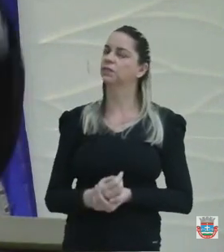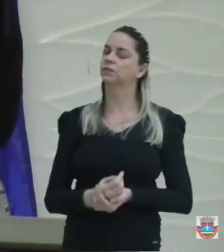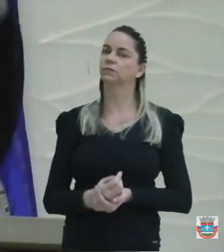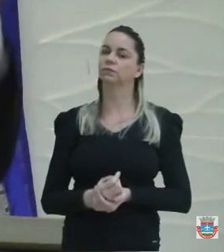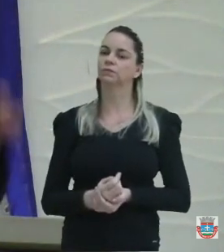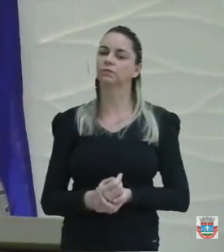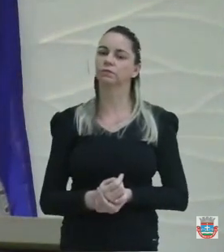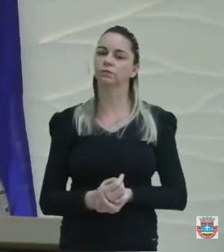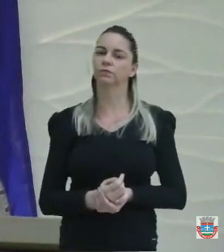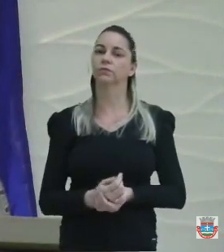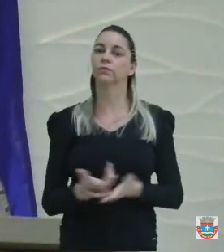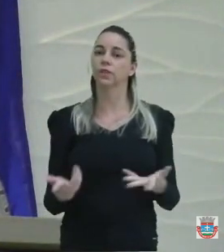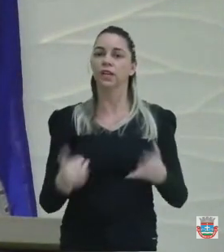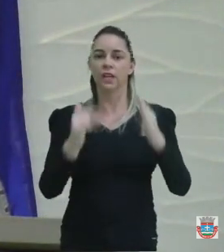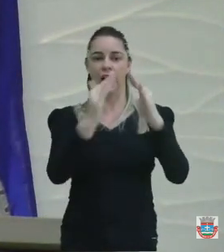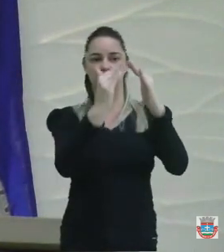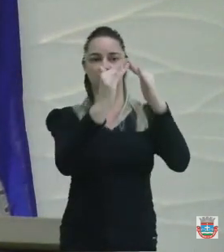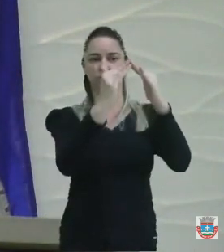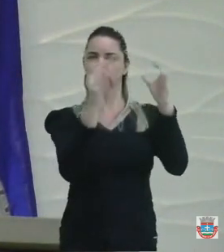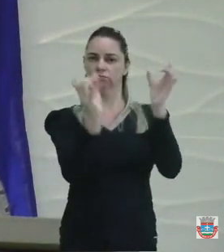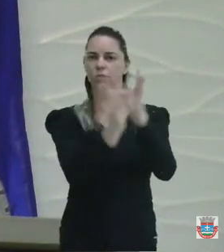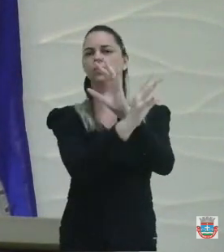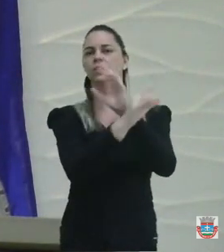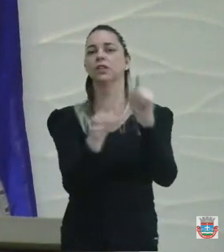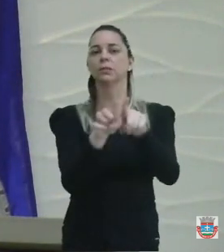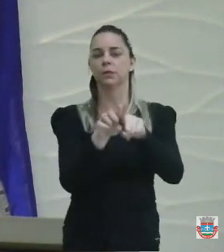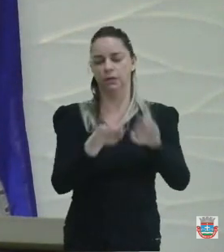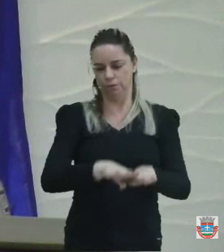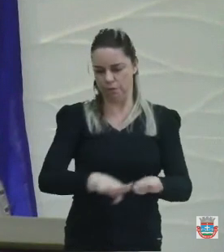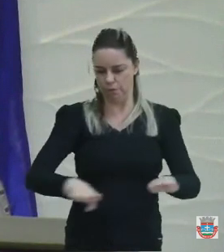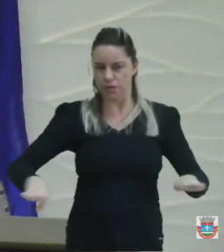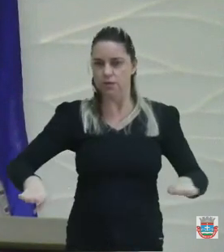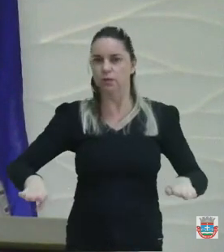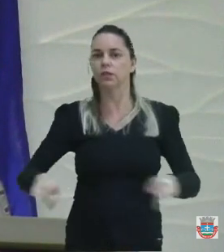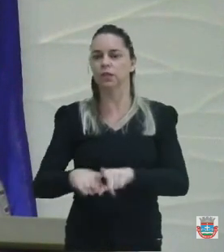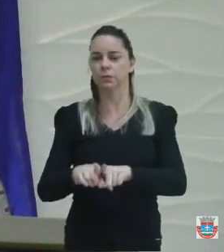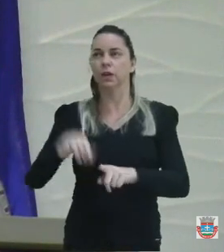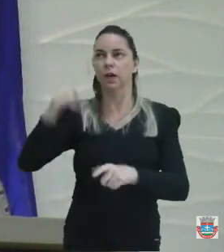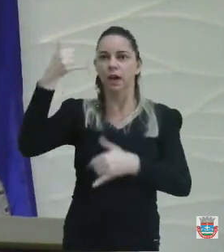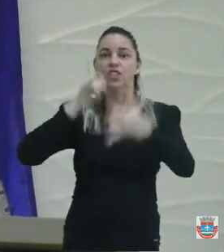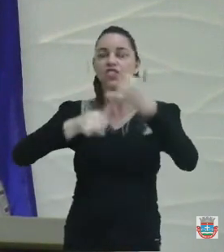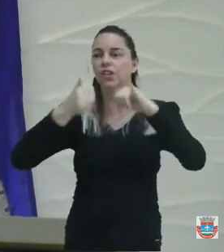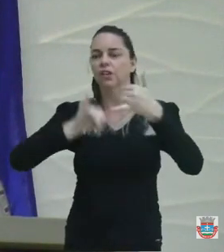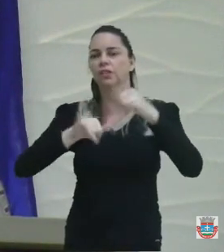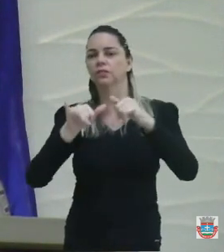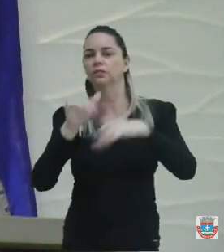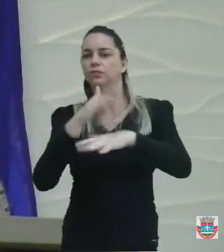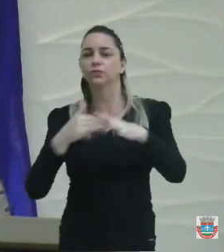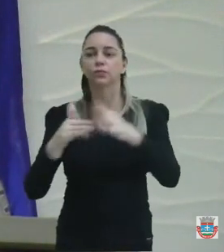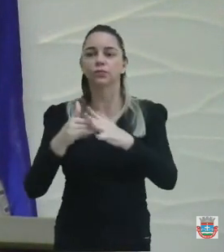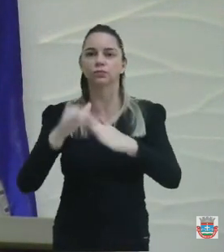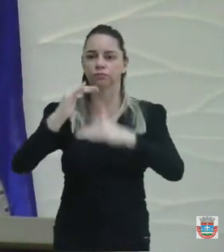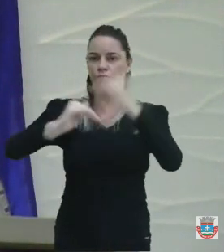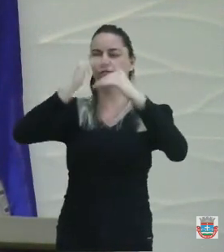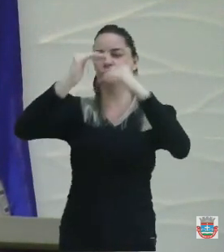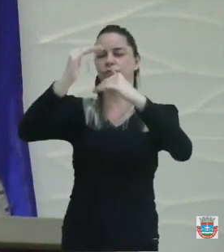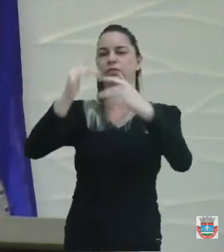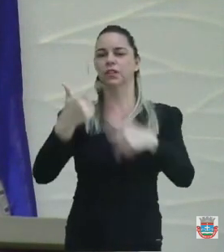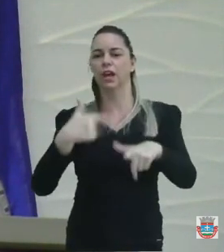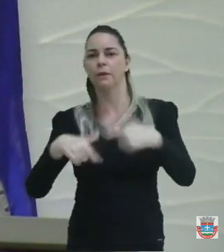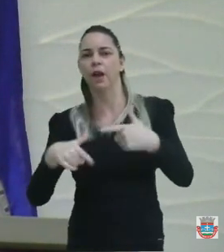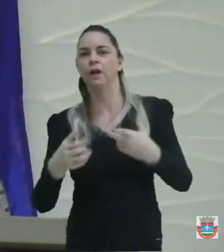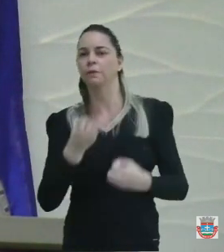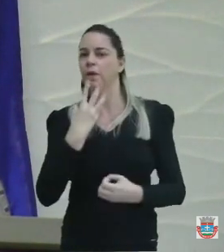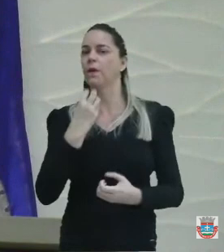O teto já está pronto, o piso, o trabalho de energia está muito bem avançado. Os trabalhos do matadouro, e logo,